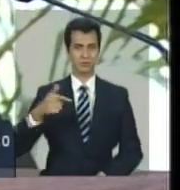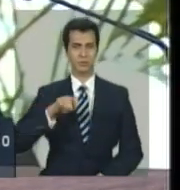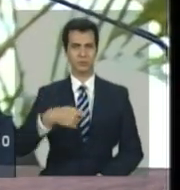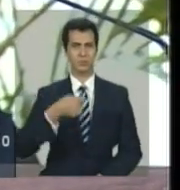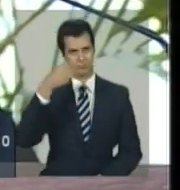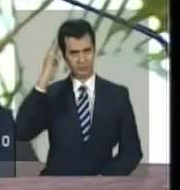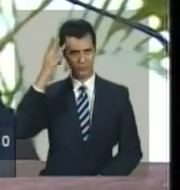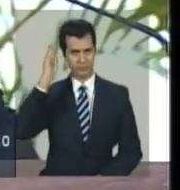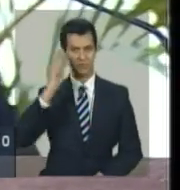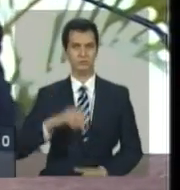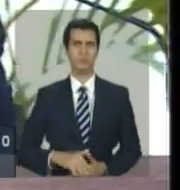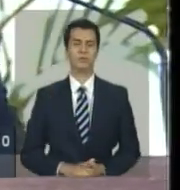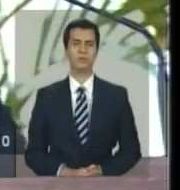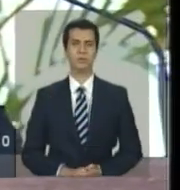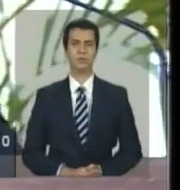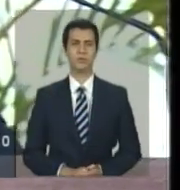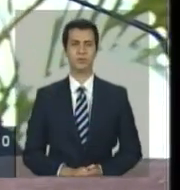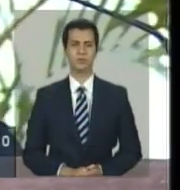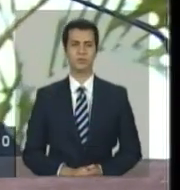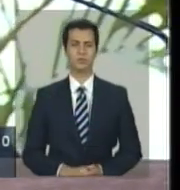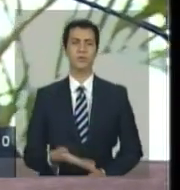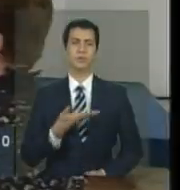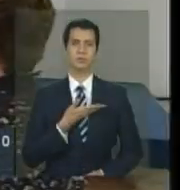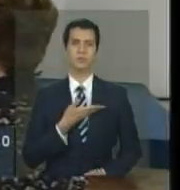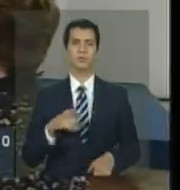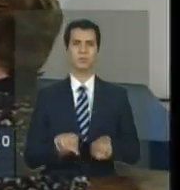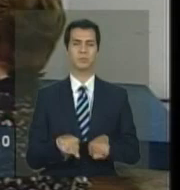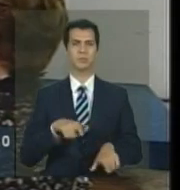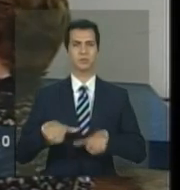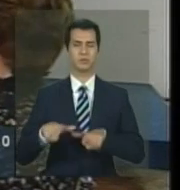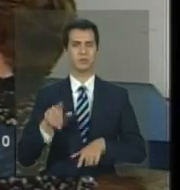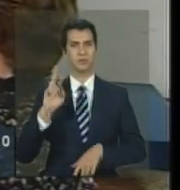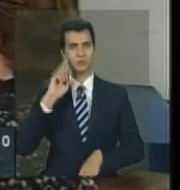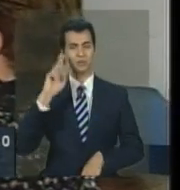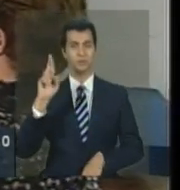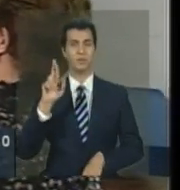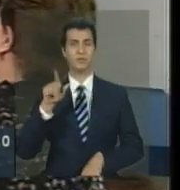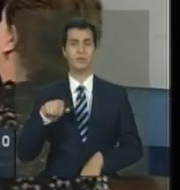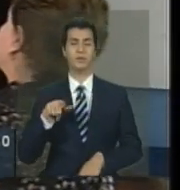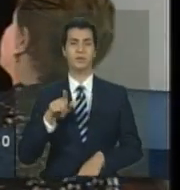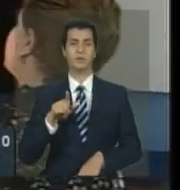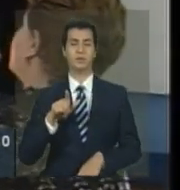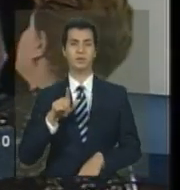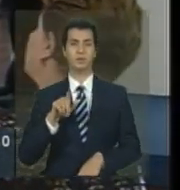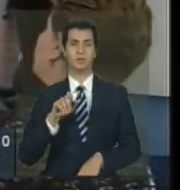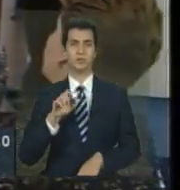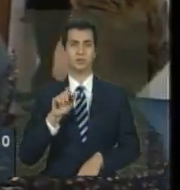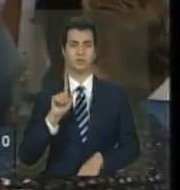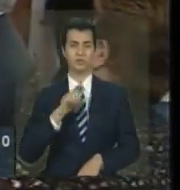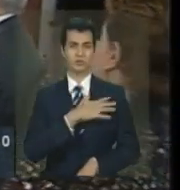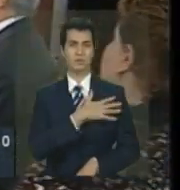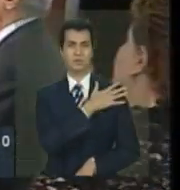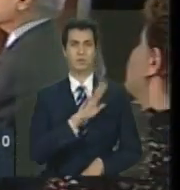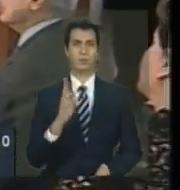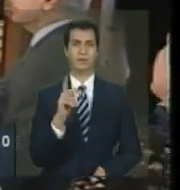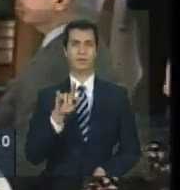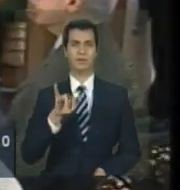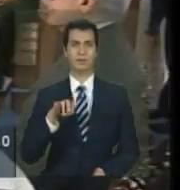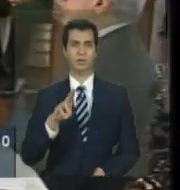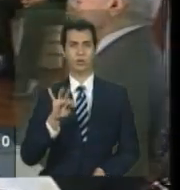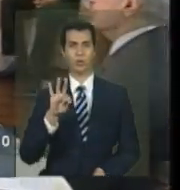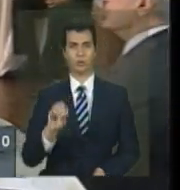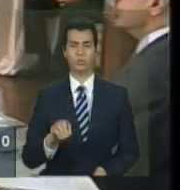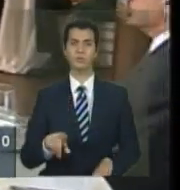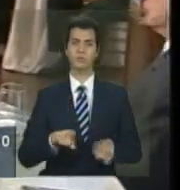Michel Temer, meu colega, o ministro-chefe do Gabinete de Segurança Institucional, general Elito,